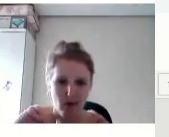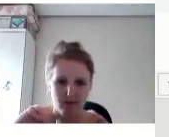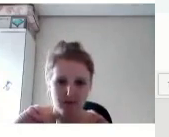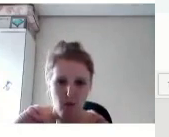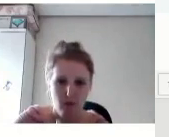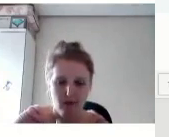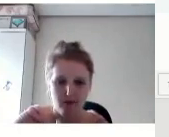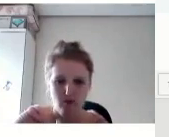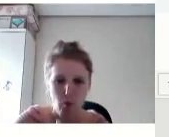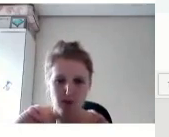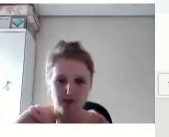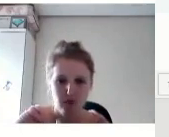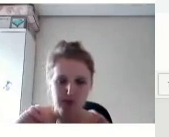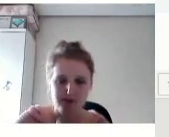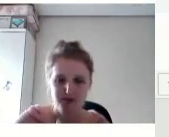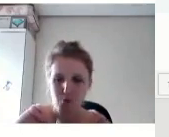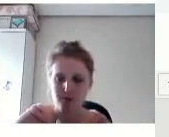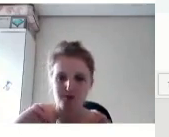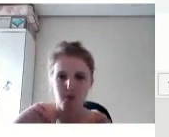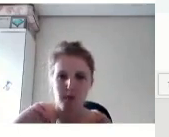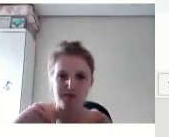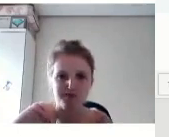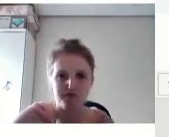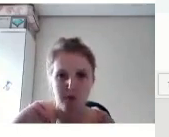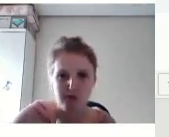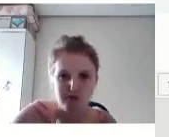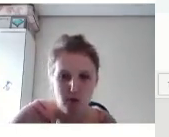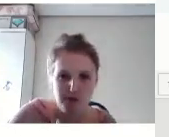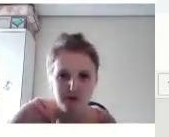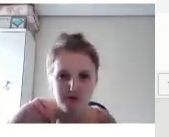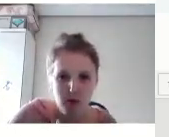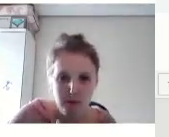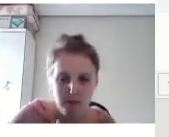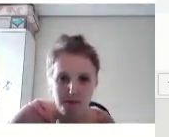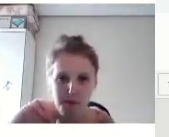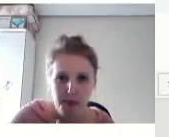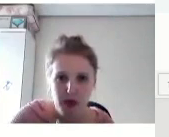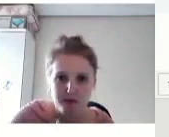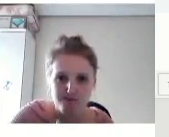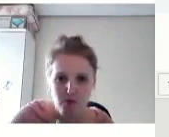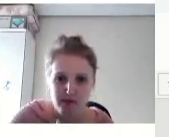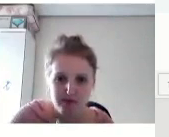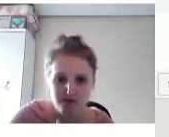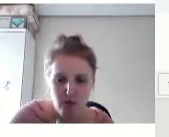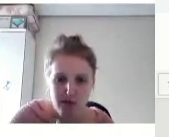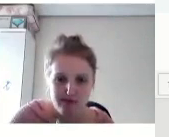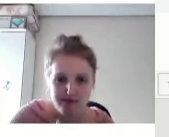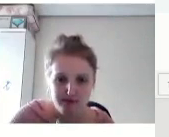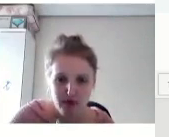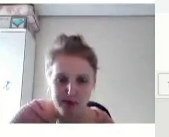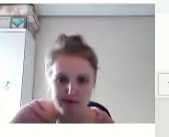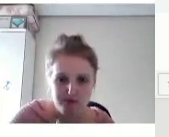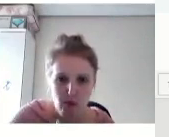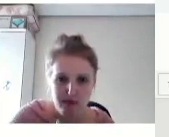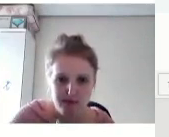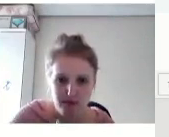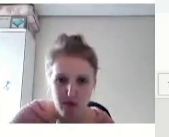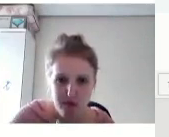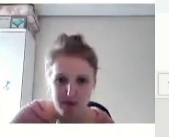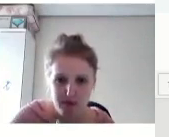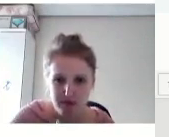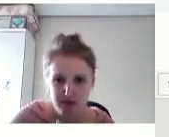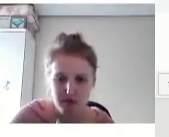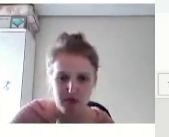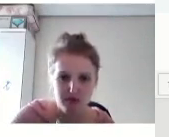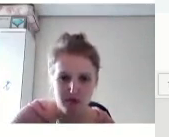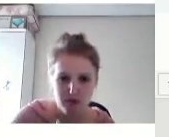o φ ponto é a derivada temporal do psi, menos a densidade lagrangiana. Tá aqui. Aqui eu já coloquei o valor do π, né? O π